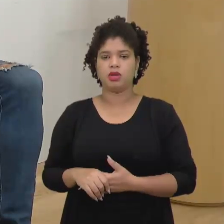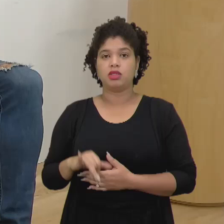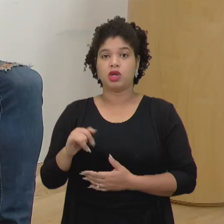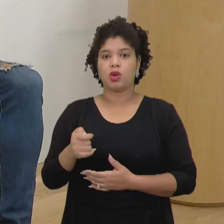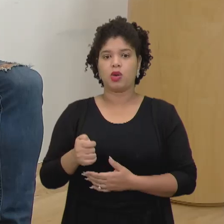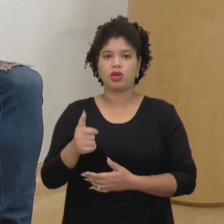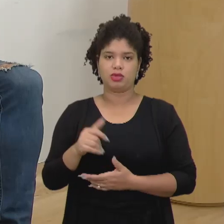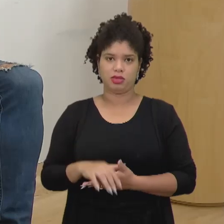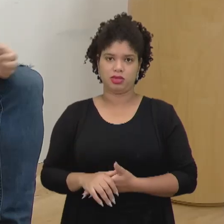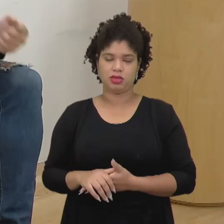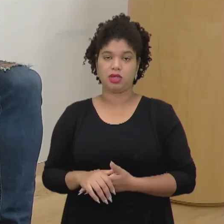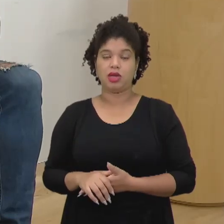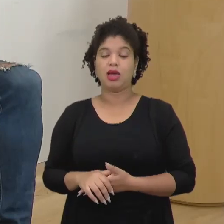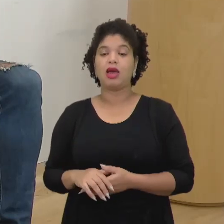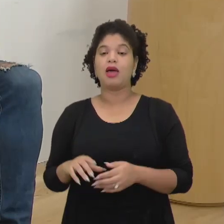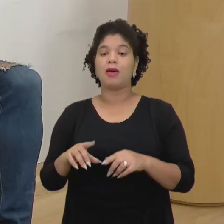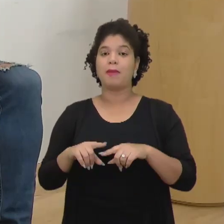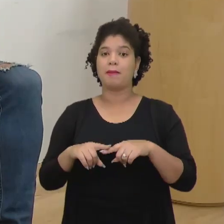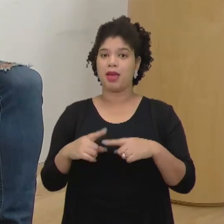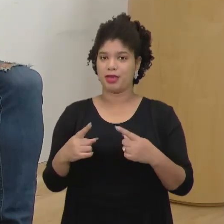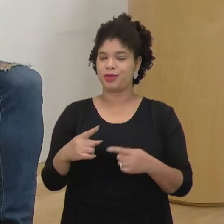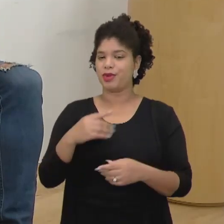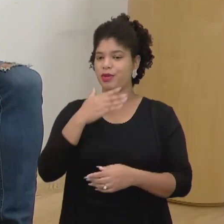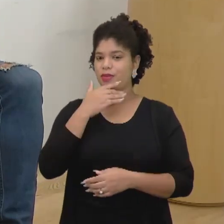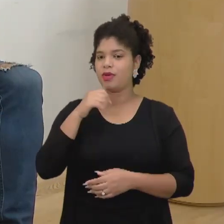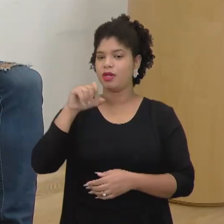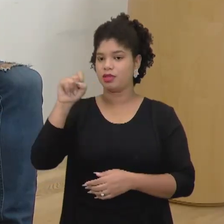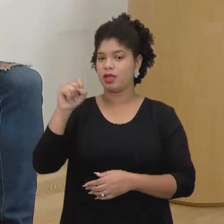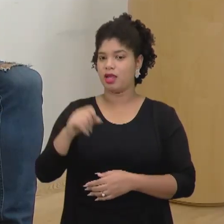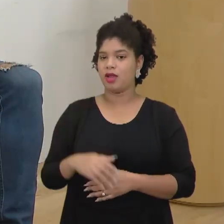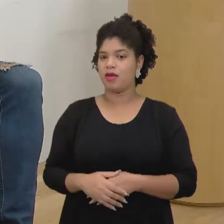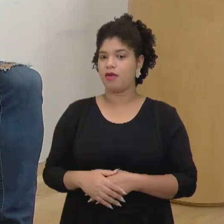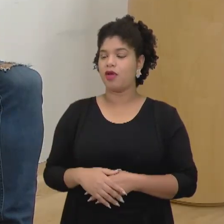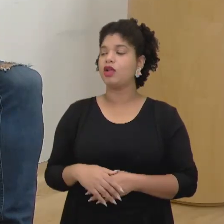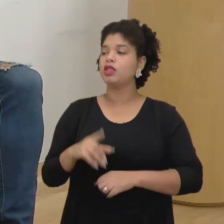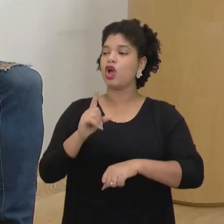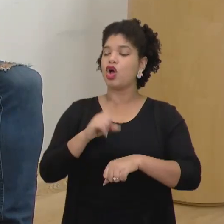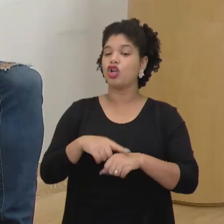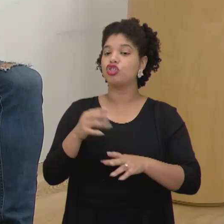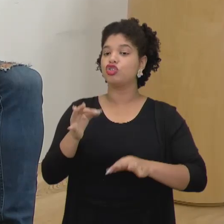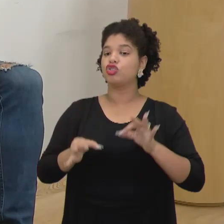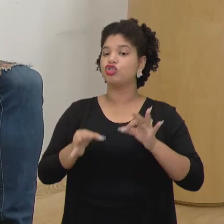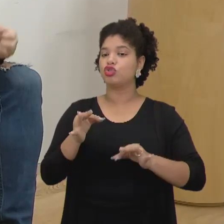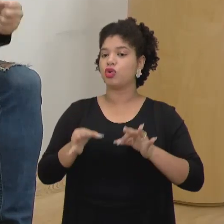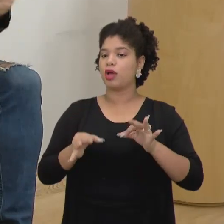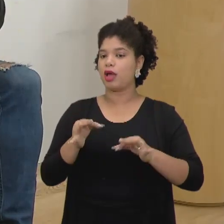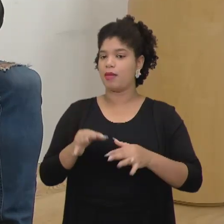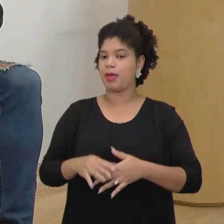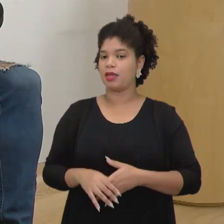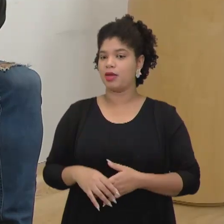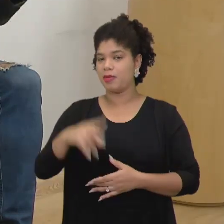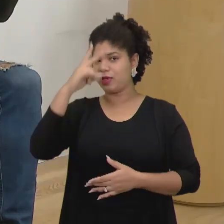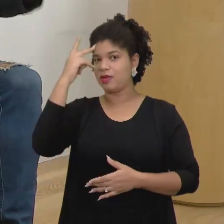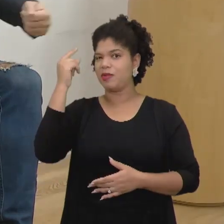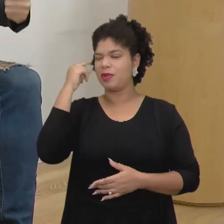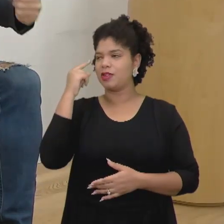morte. Só que aí ele pediu a palavra durante o julgamento, e quando as pessoas imaginavam que ele